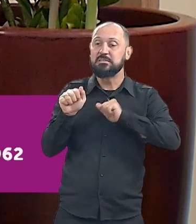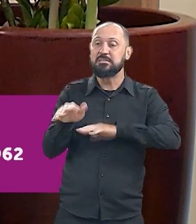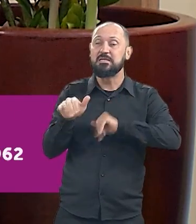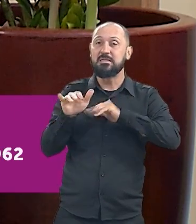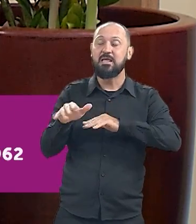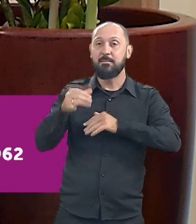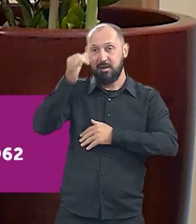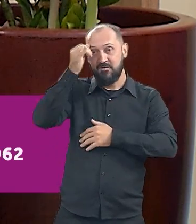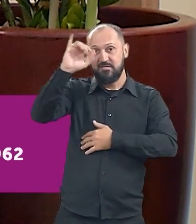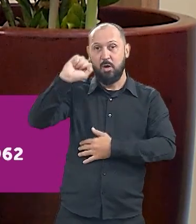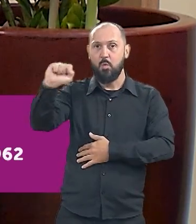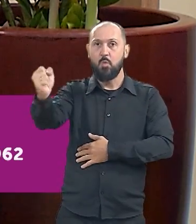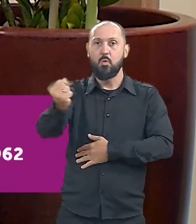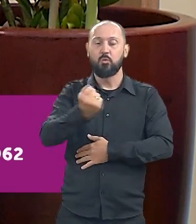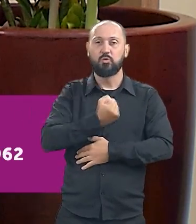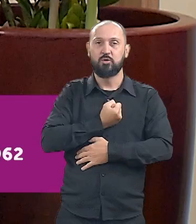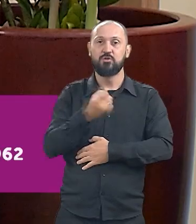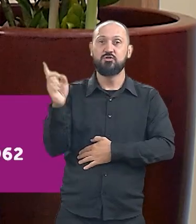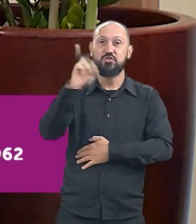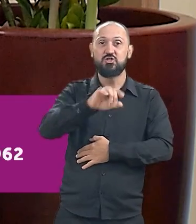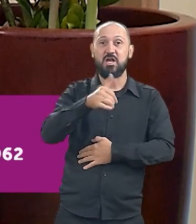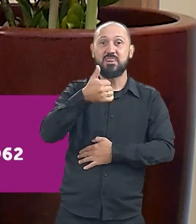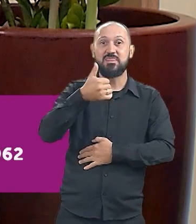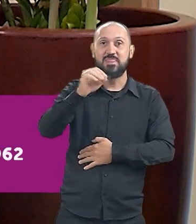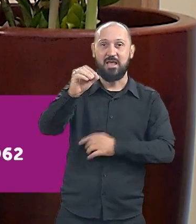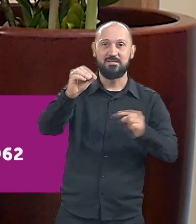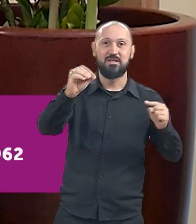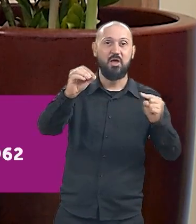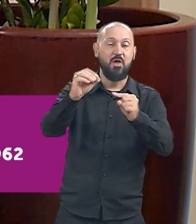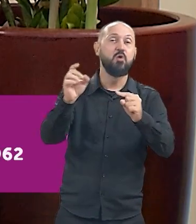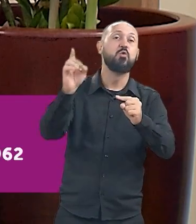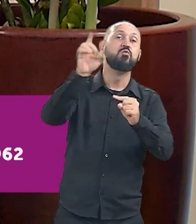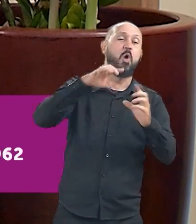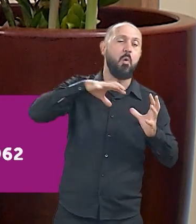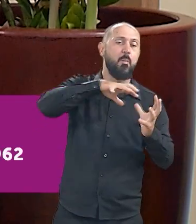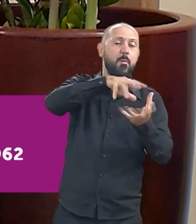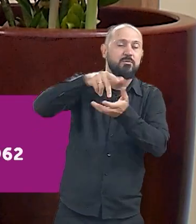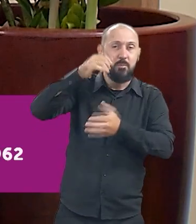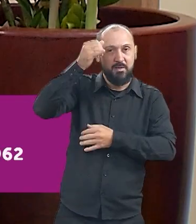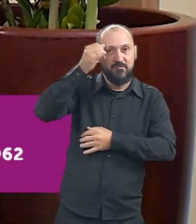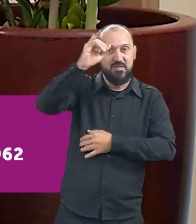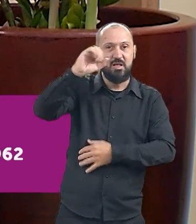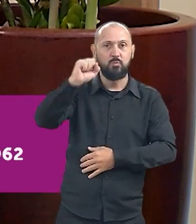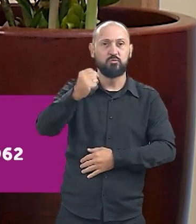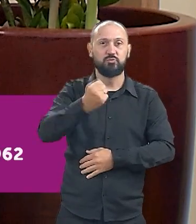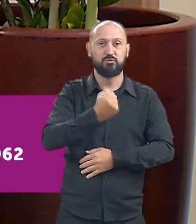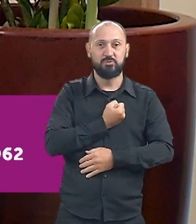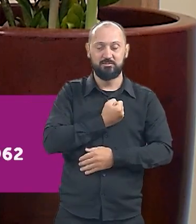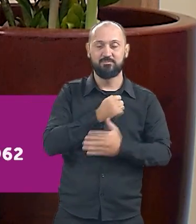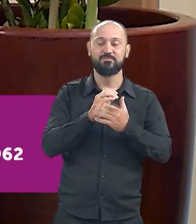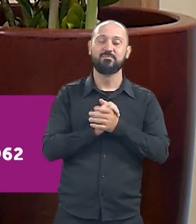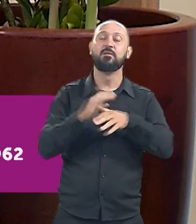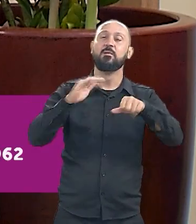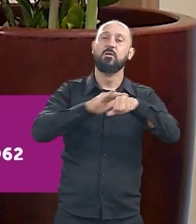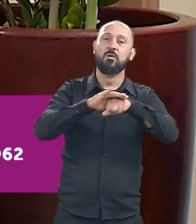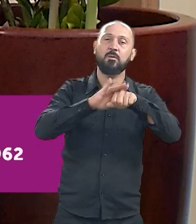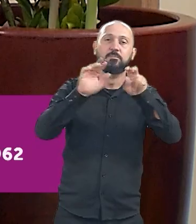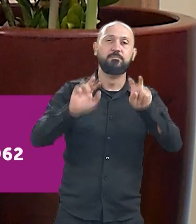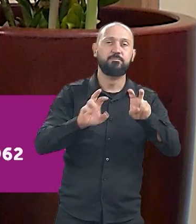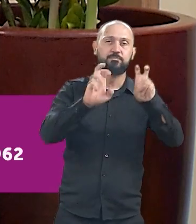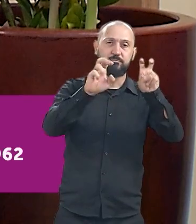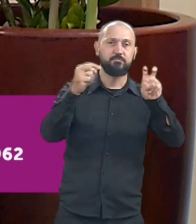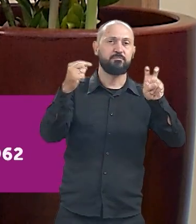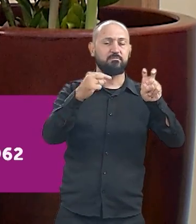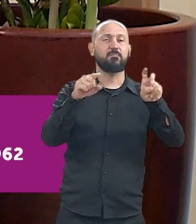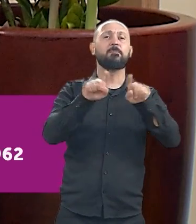prevenção ao suicídio, onde o dia 10 é de fato esse Dia Mundial de Prevenção ao Suicídio. E para falar mais sobre esse tema e também